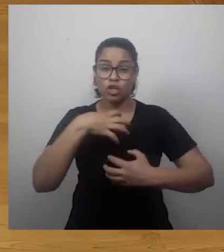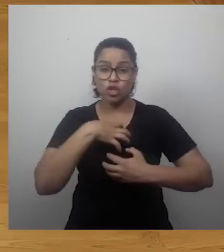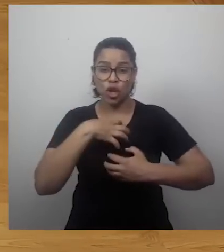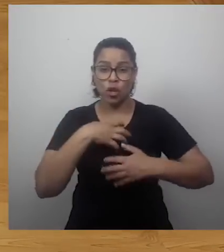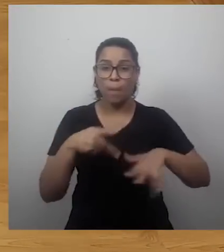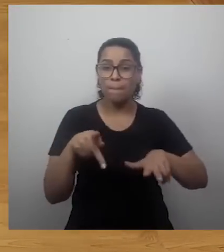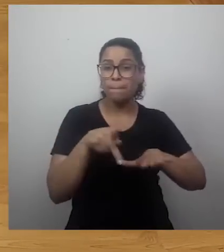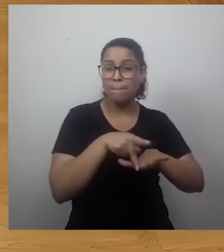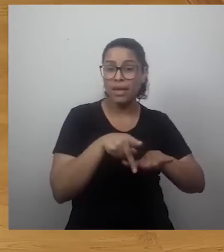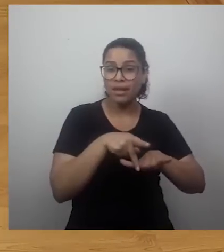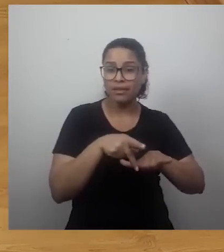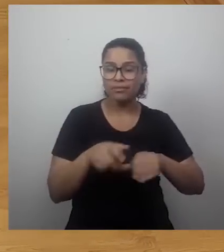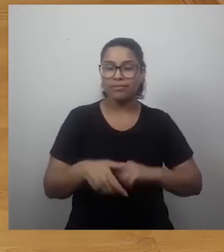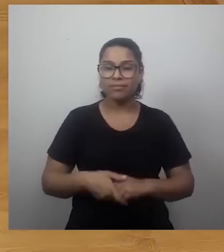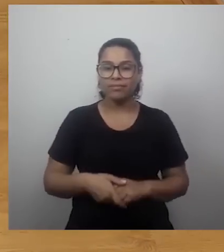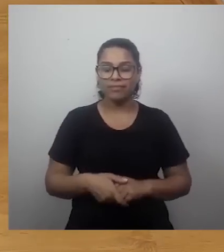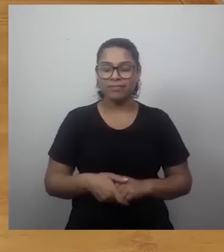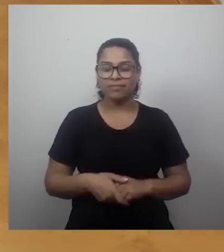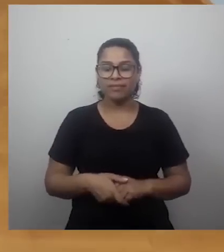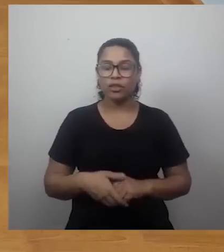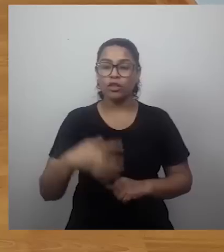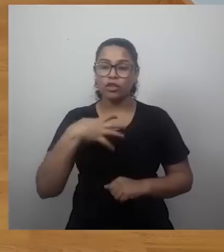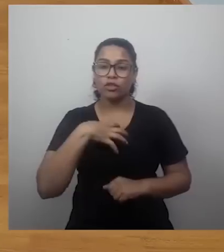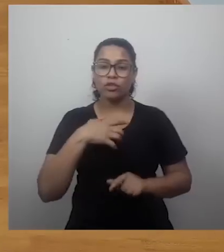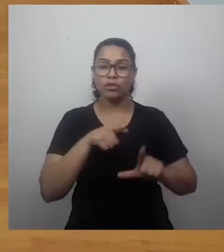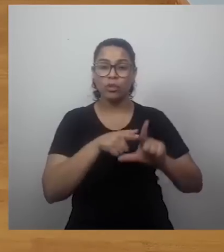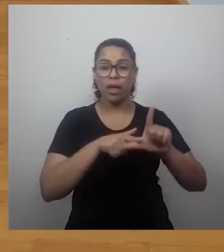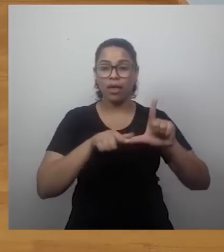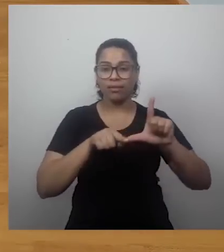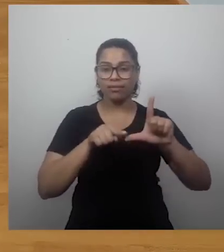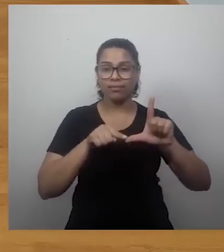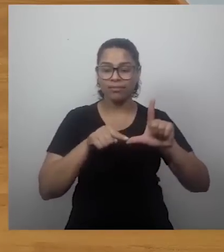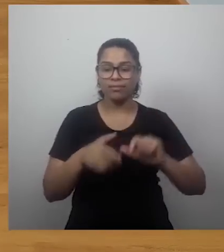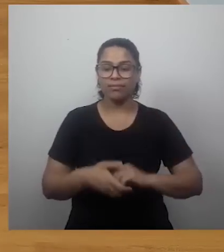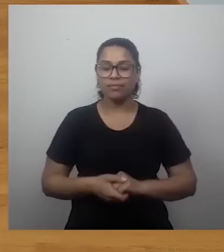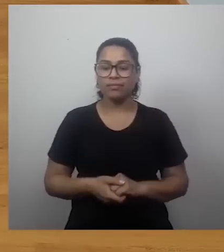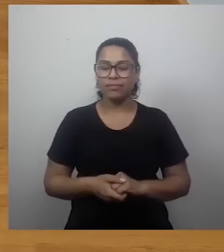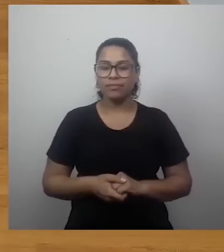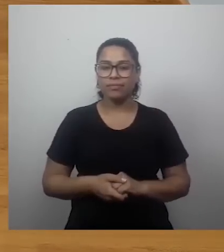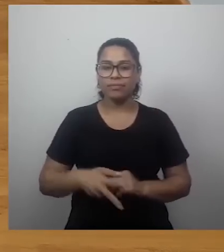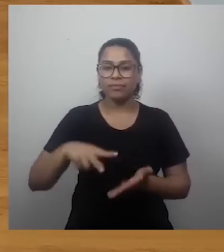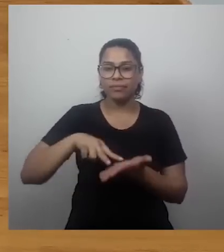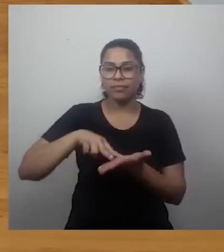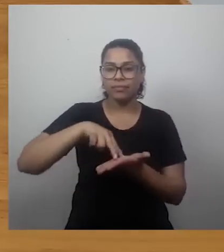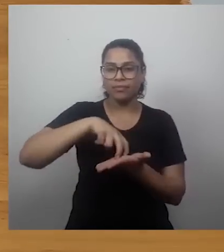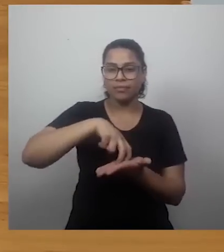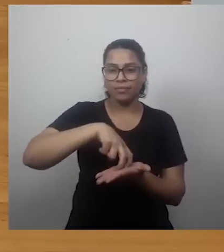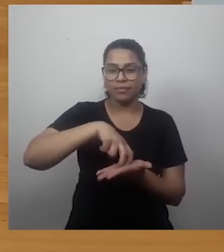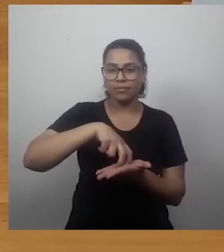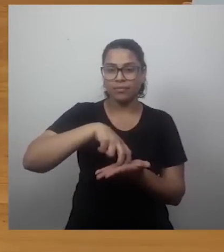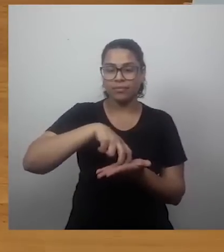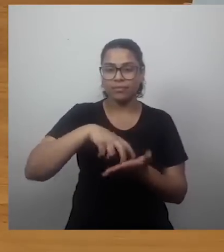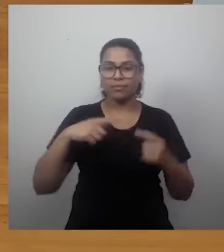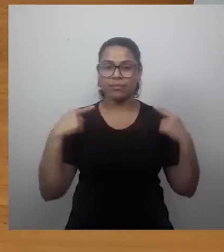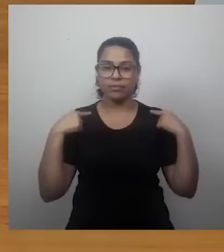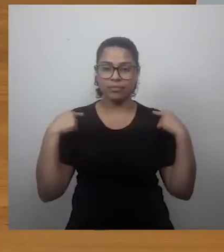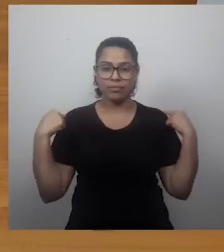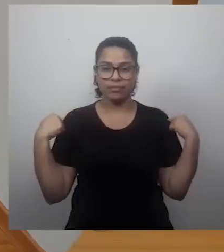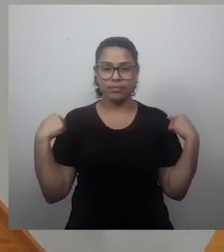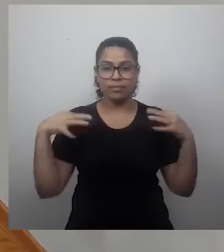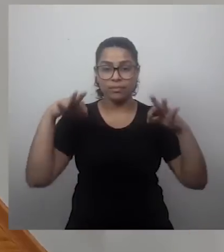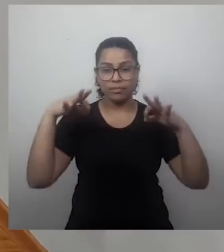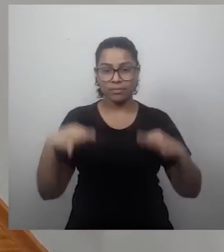onde a posição dos pés devem estar em L, com a ponta para frente, joelhos semiflexionados e tronco